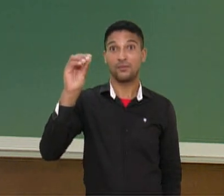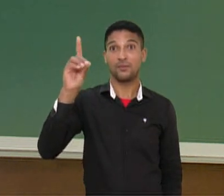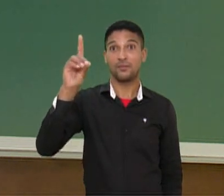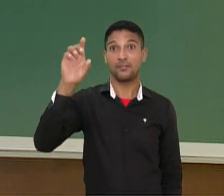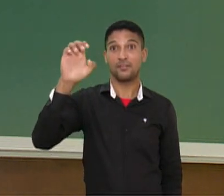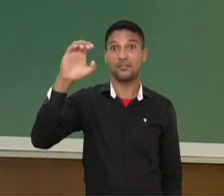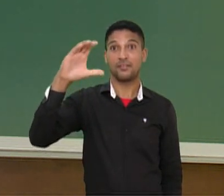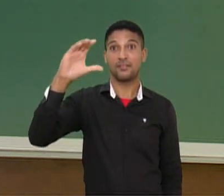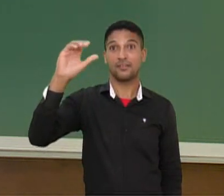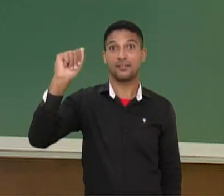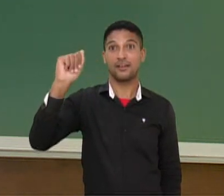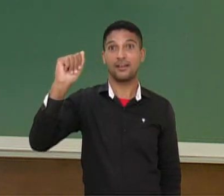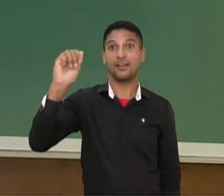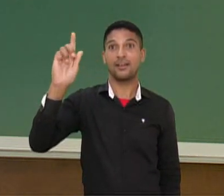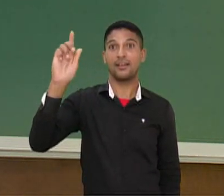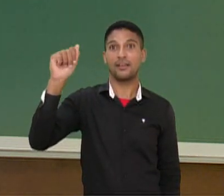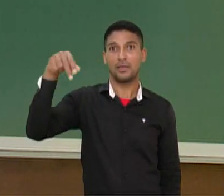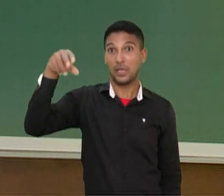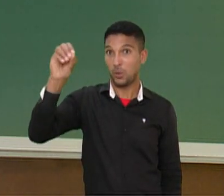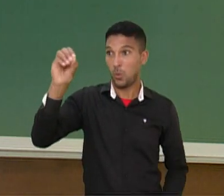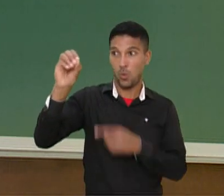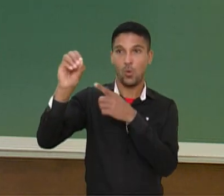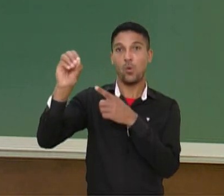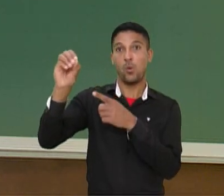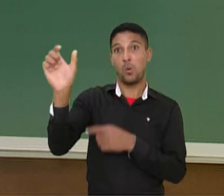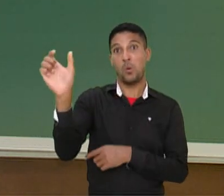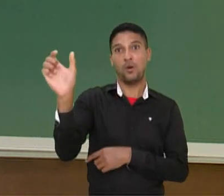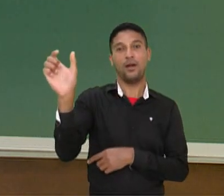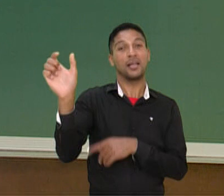dodecágono. A chave para resolver tá aí, né?